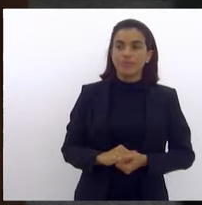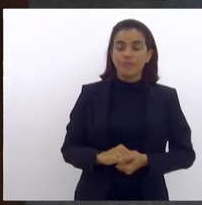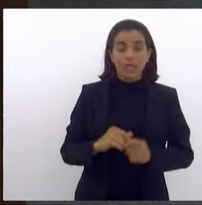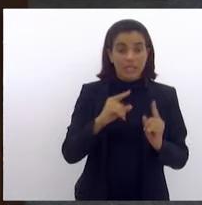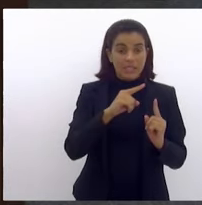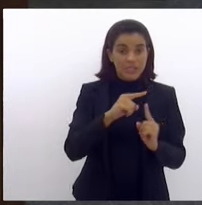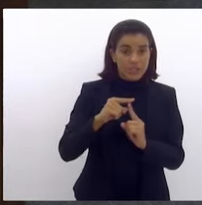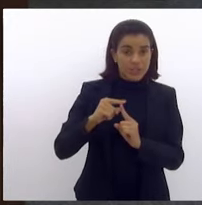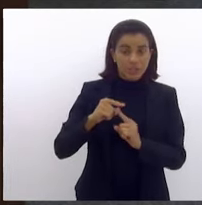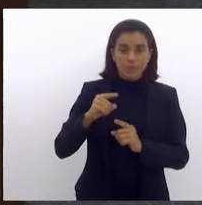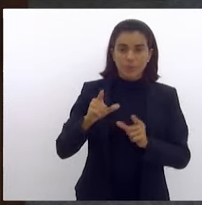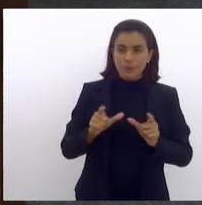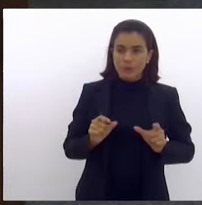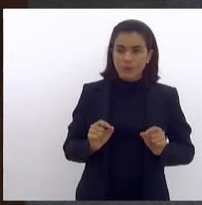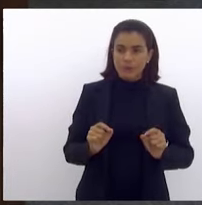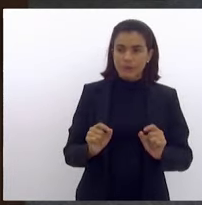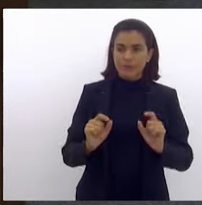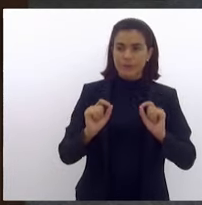câncer é um dos que mais